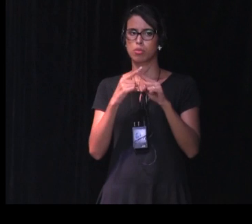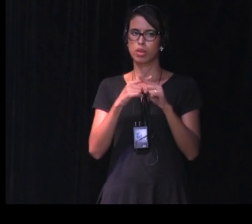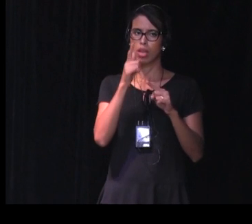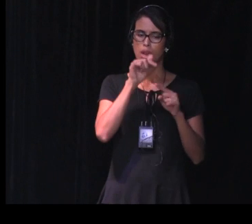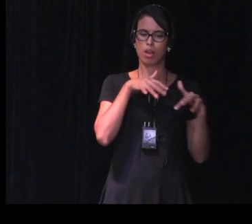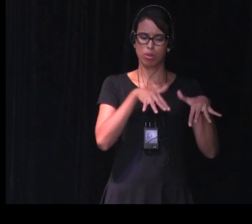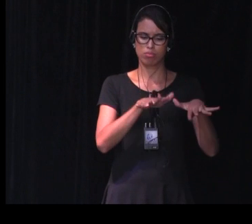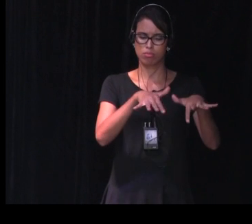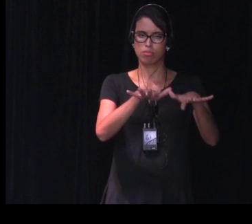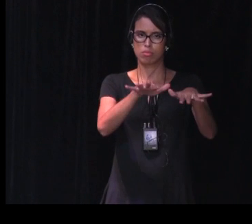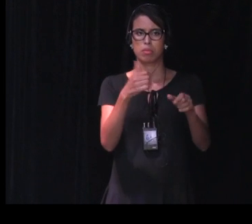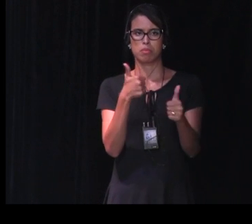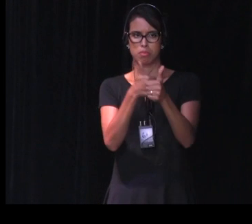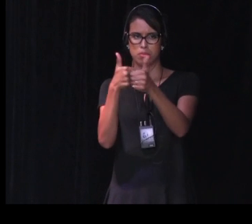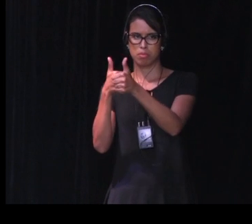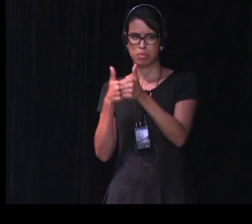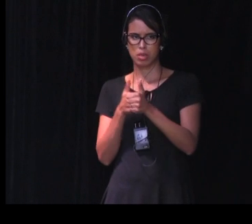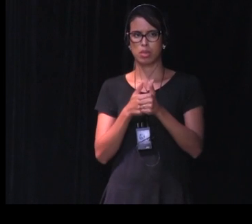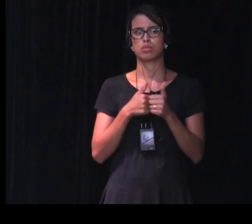produção agrícola.